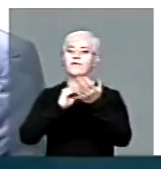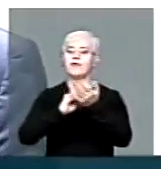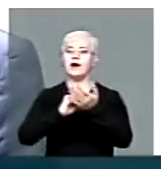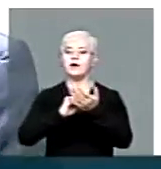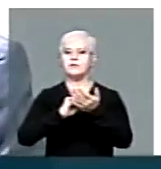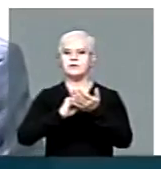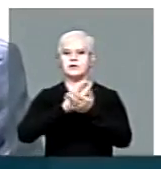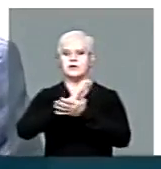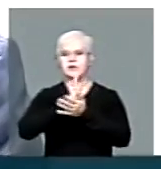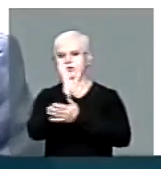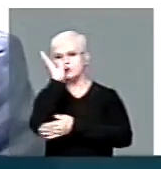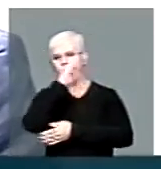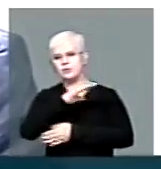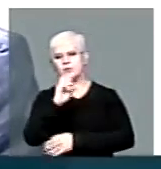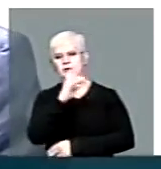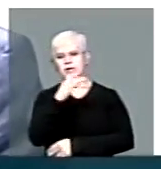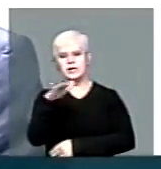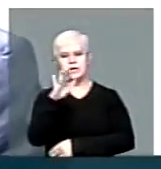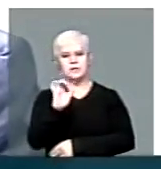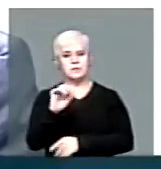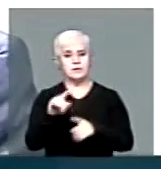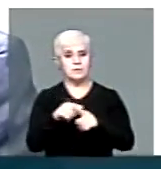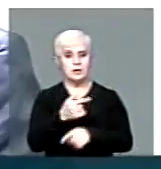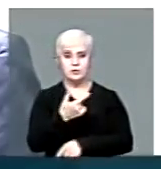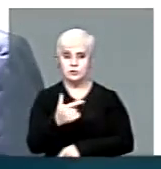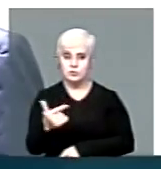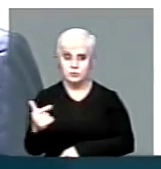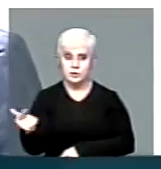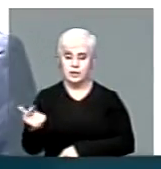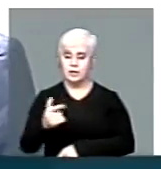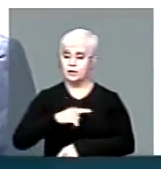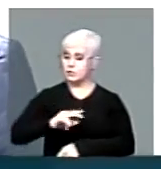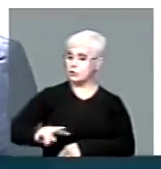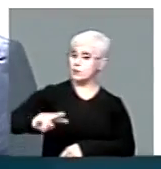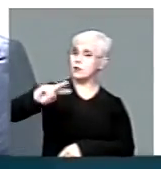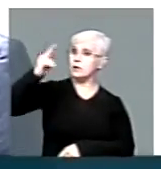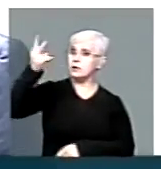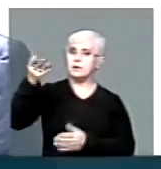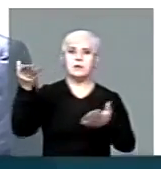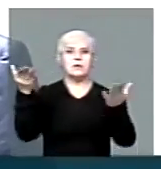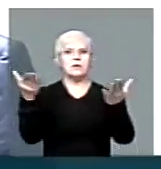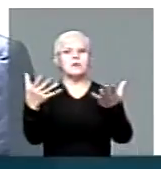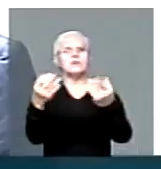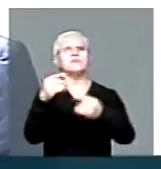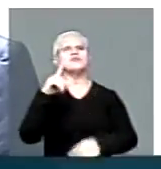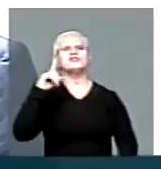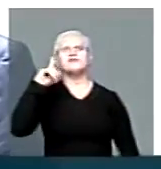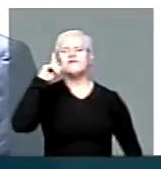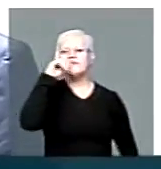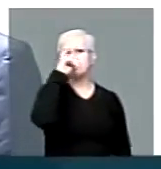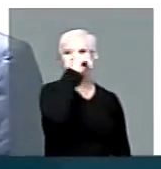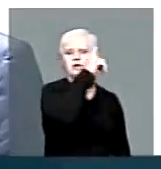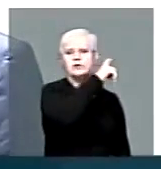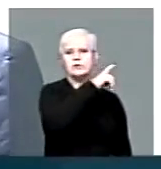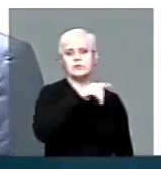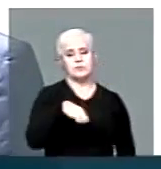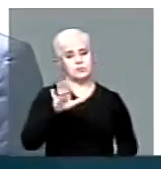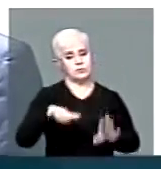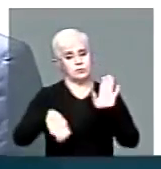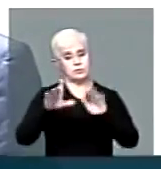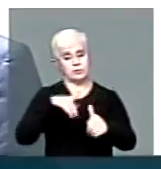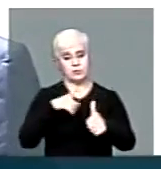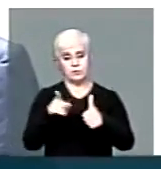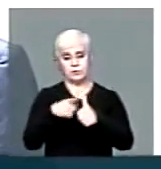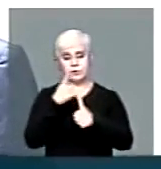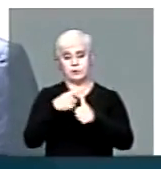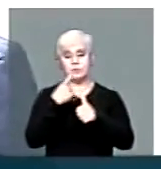diminuição. Perfeitamente, deputado. E eu vejo que esse é um caminho difícil. Esse caminho talvez primeiro será de